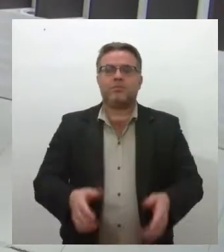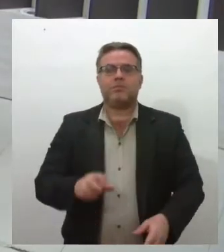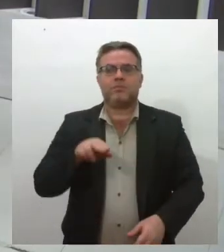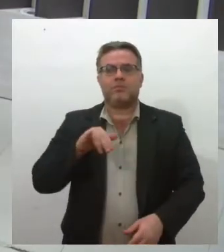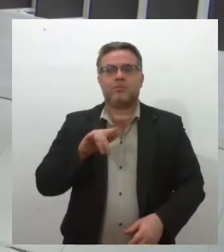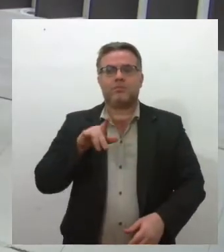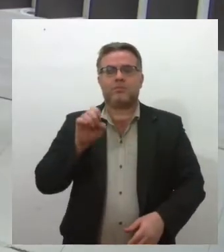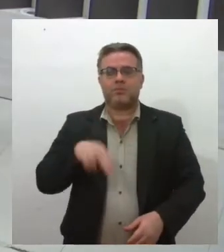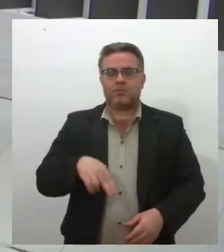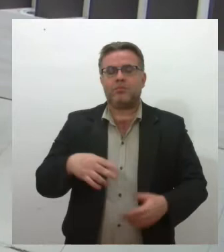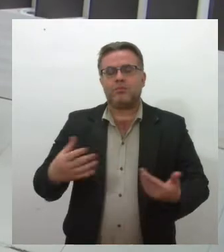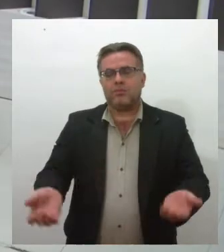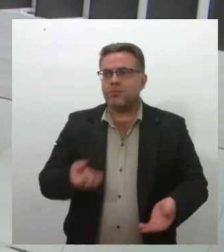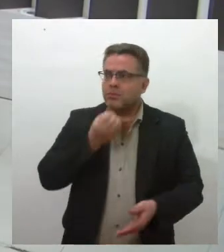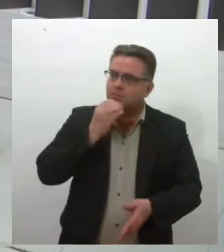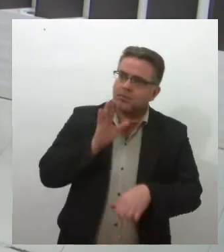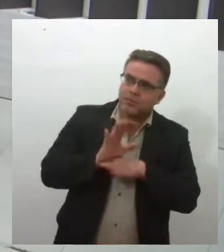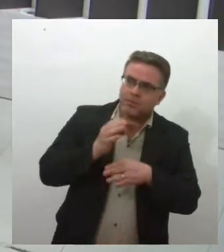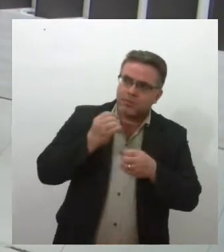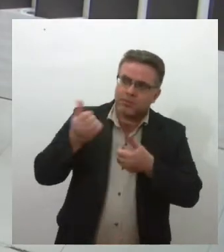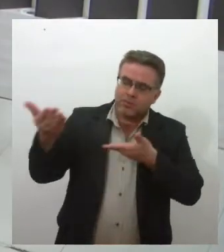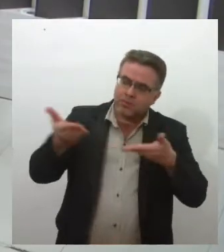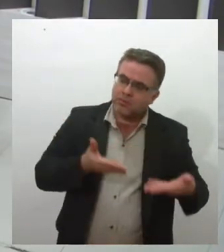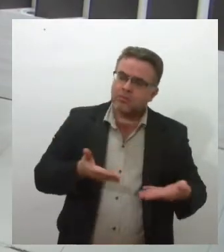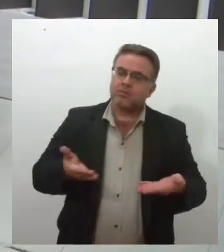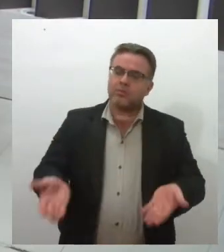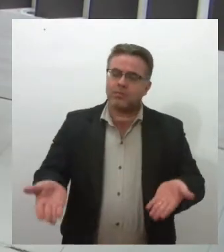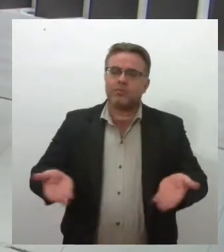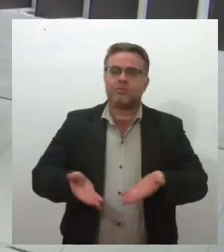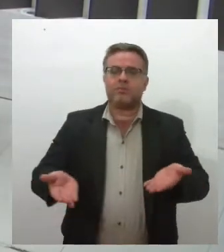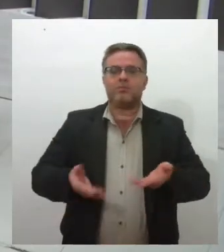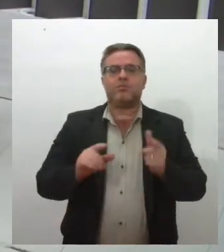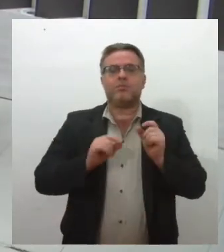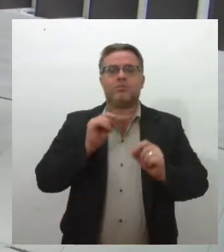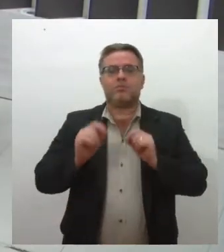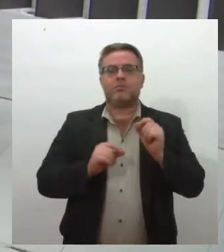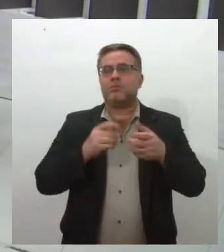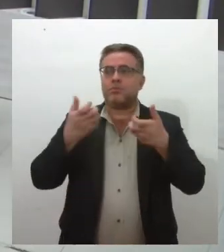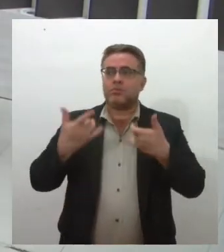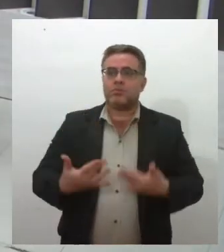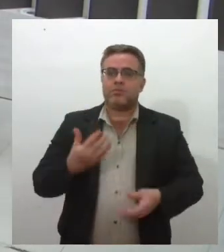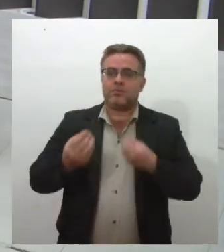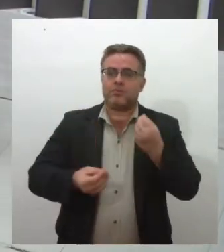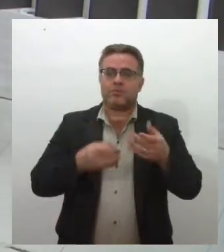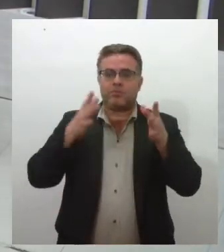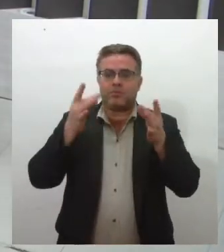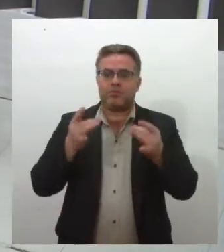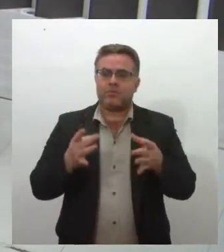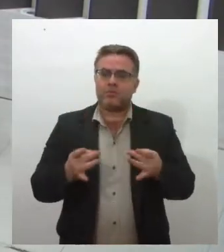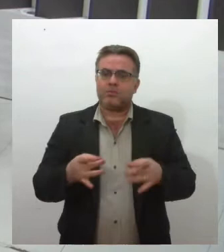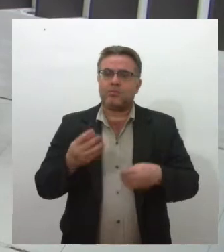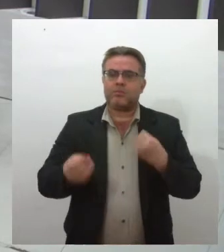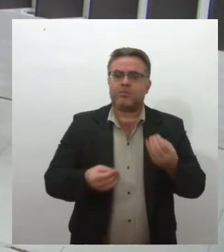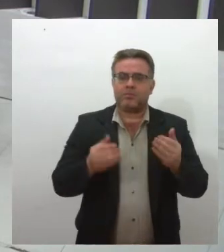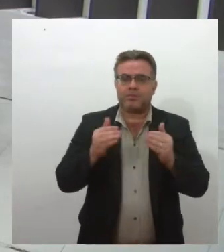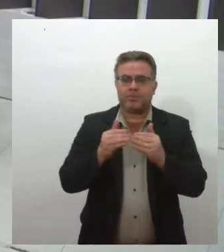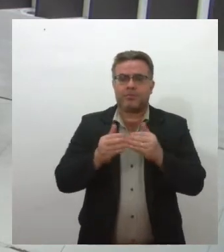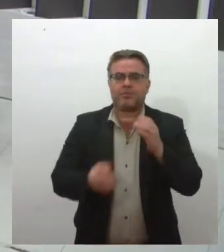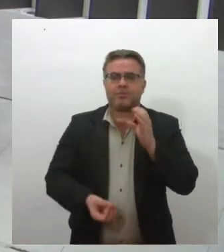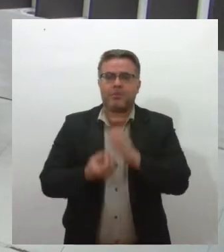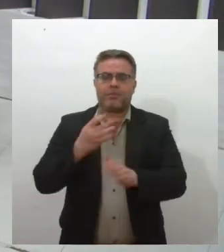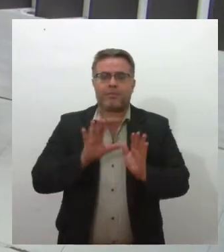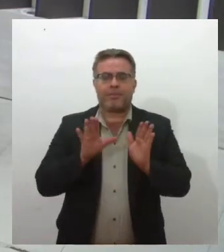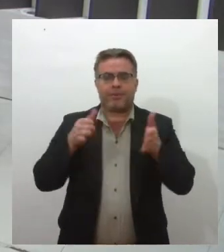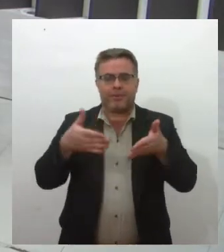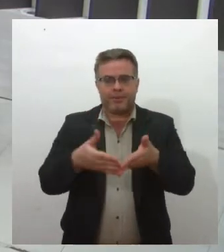Lima. Muito boa tarde, Nilson. Seja bem-vindo mais uma vez ao Jornal da Alese. Nilson, então explica com mais detalhes para a gente com relação à criação do fórum, como